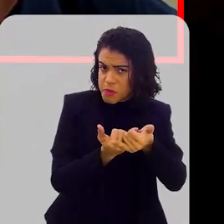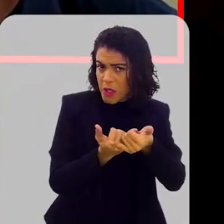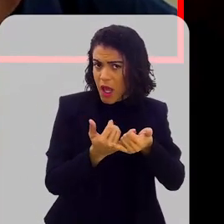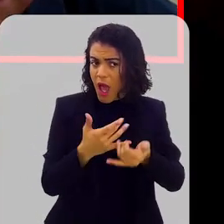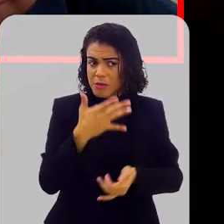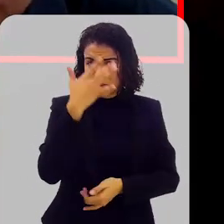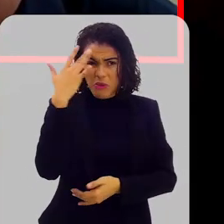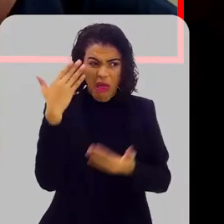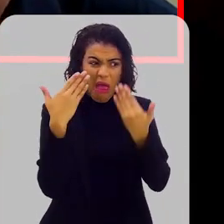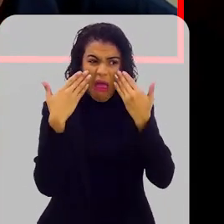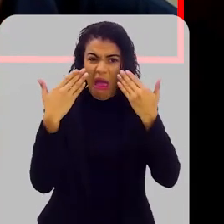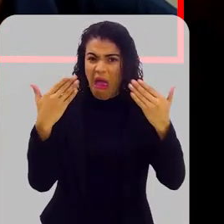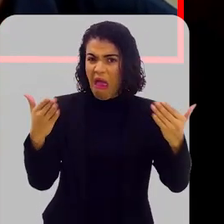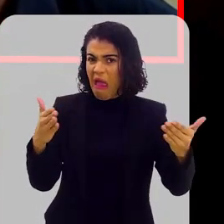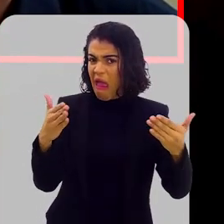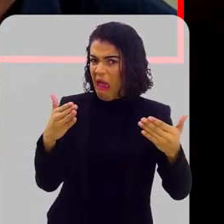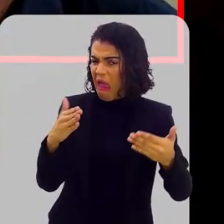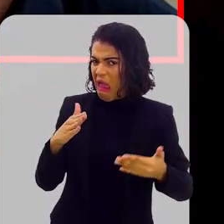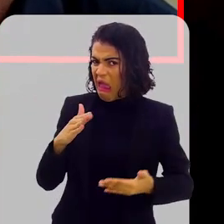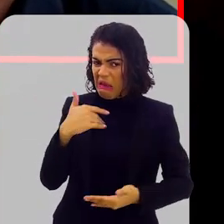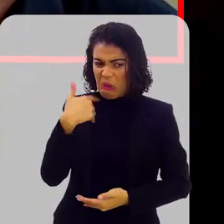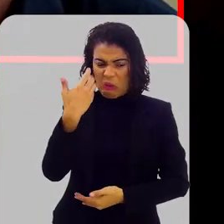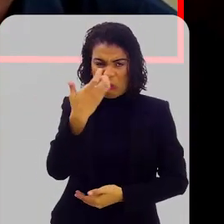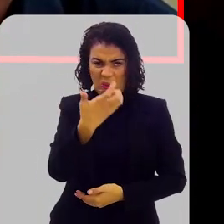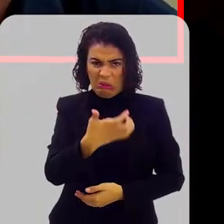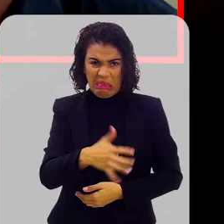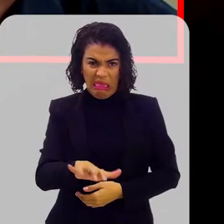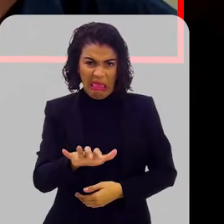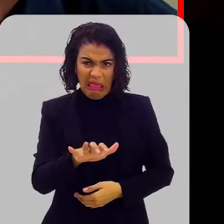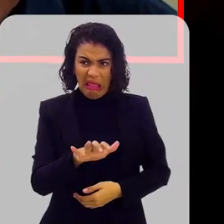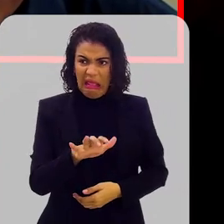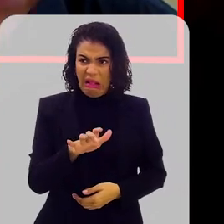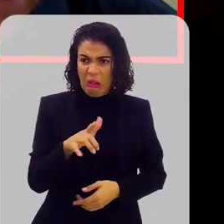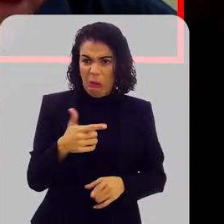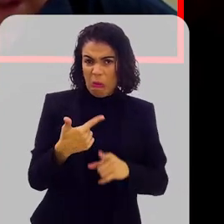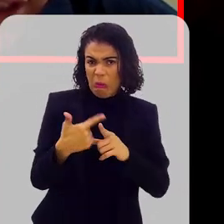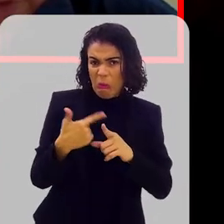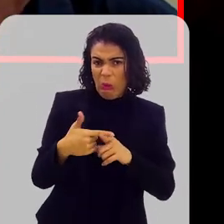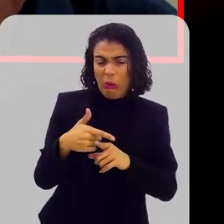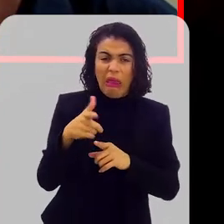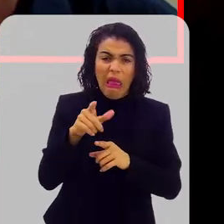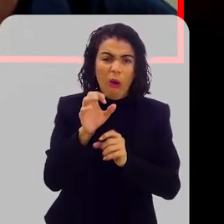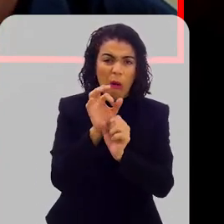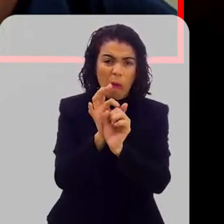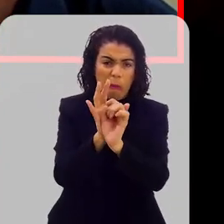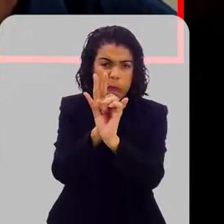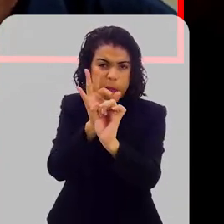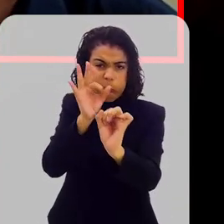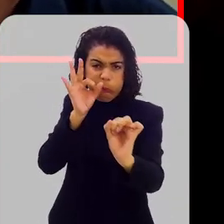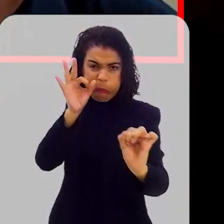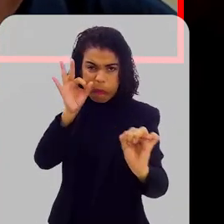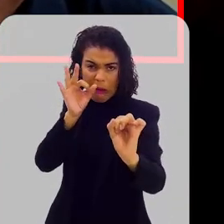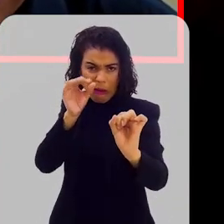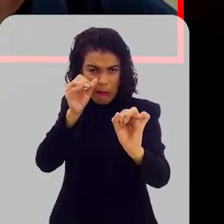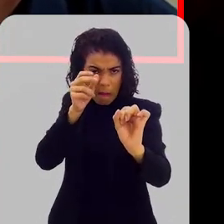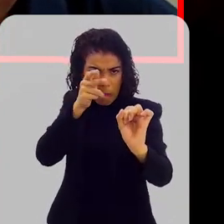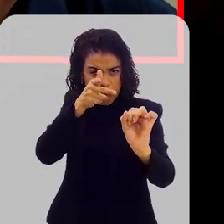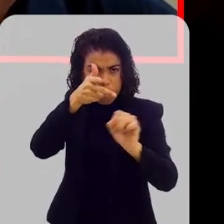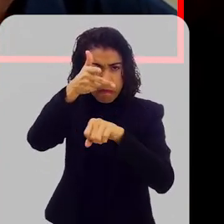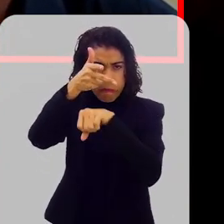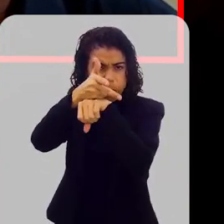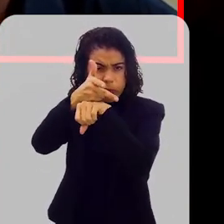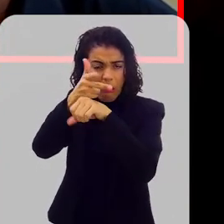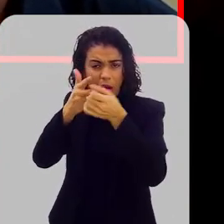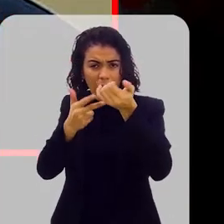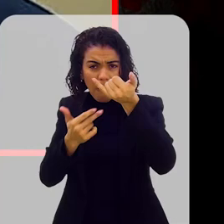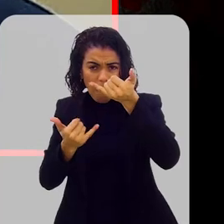que vão se sentir expostas para fazer um exame que é um exame, na verdade, por uma câmera que entra pelo ânus, pelo reto. Tem